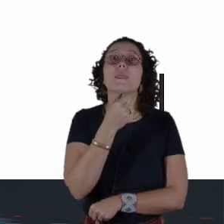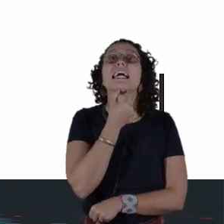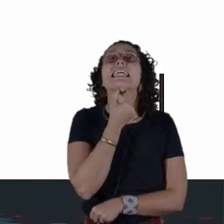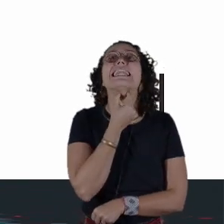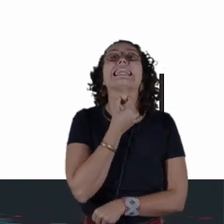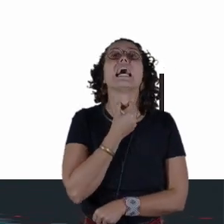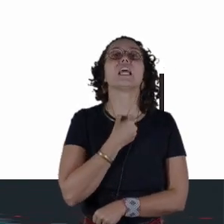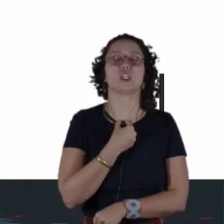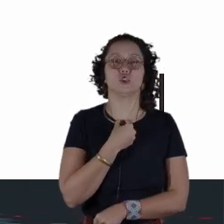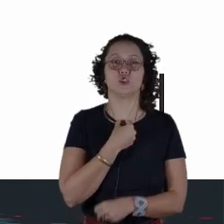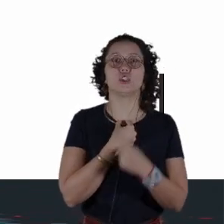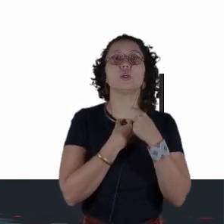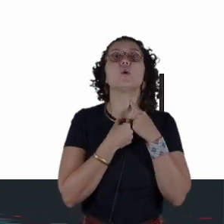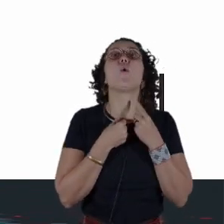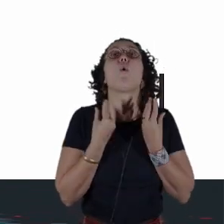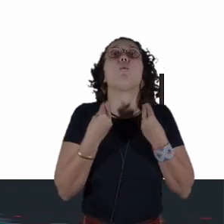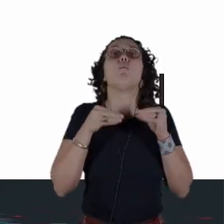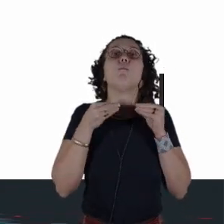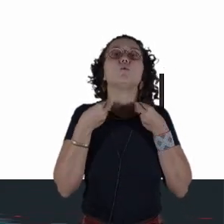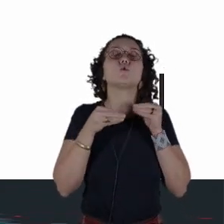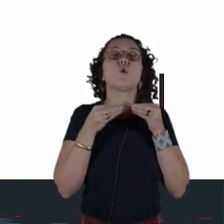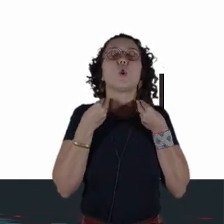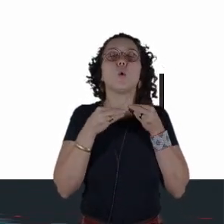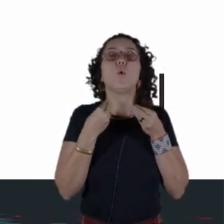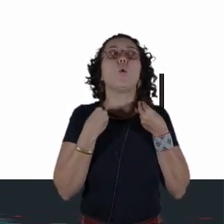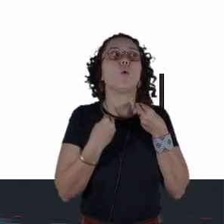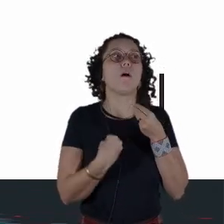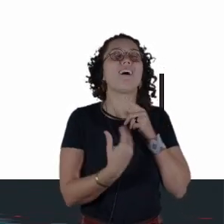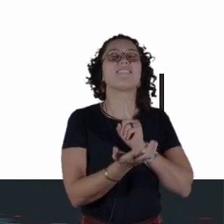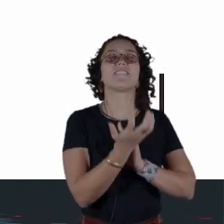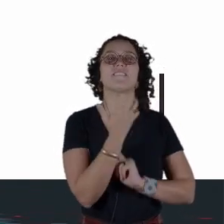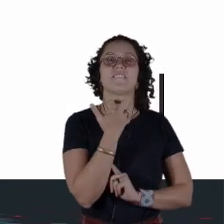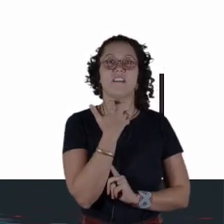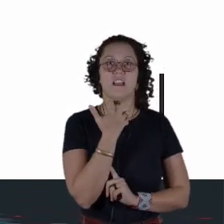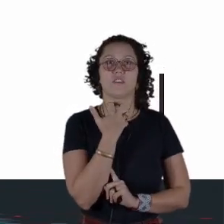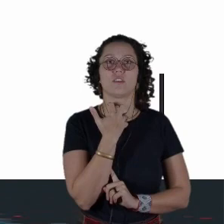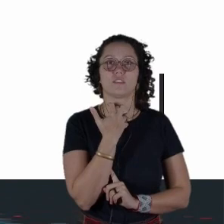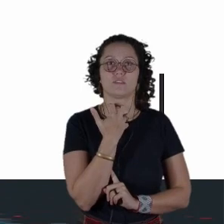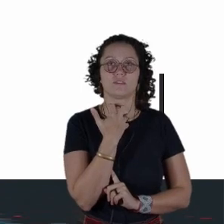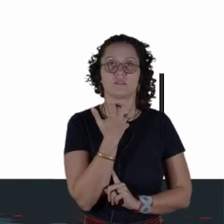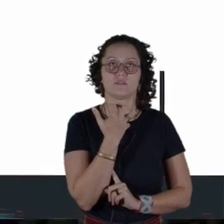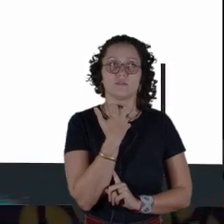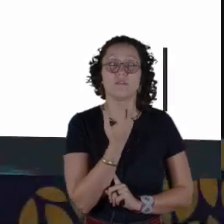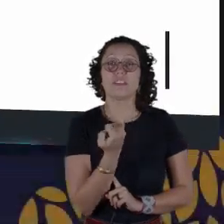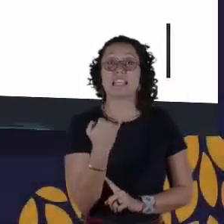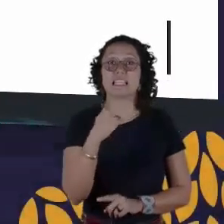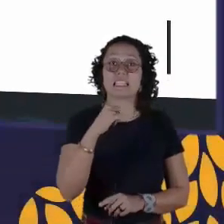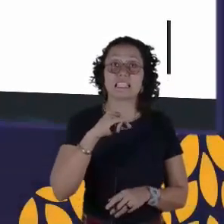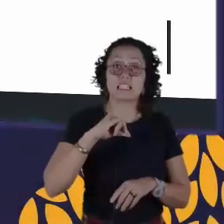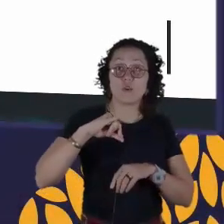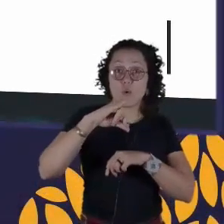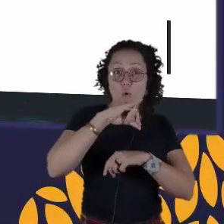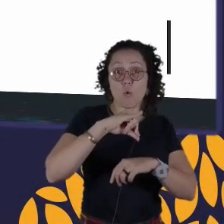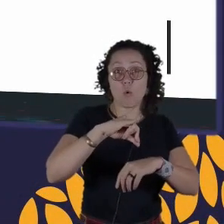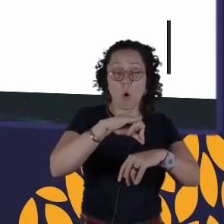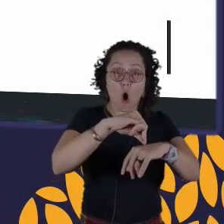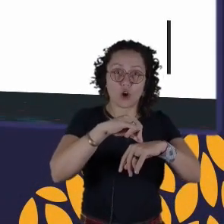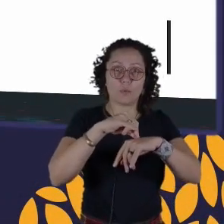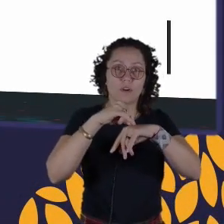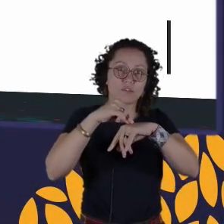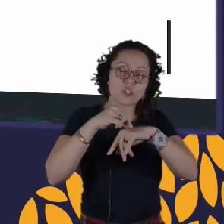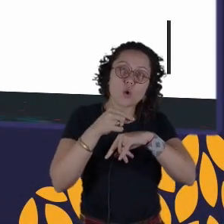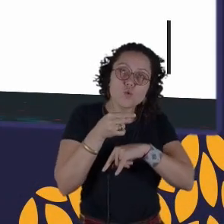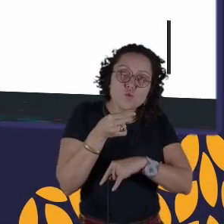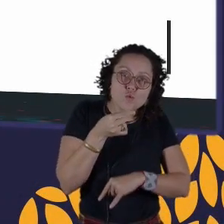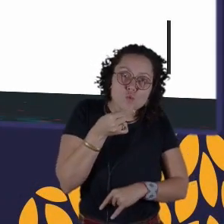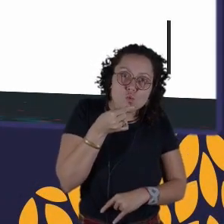esôfago comprometidos. O mólio, para tragar o mólio, se você não tem uma via adequada de tratamento para